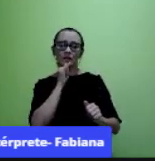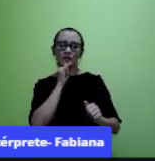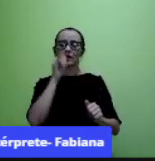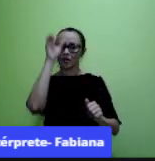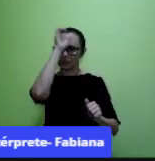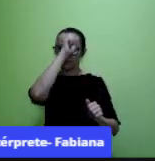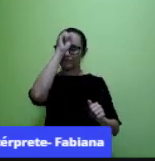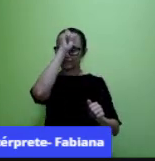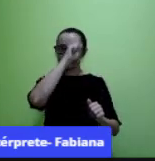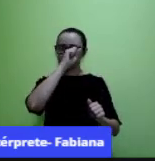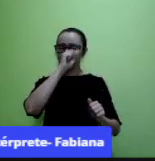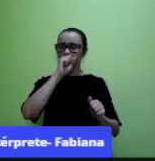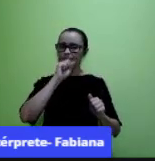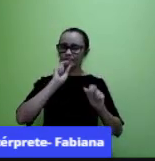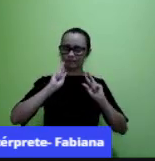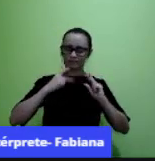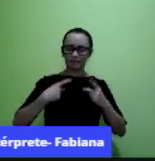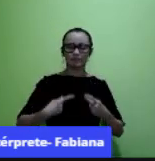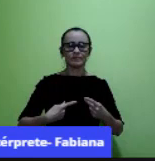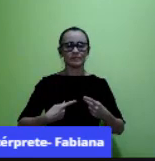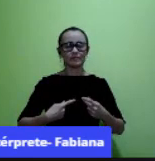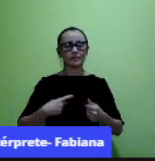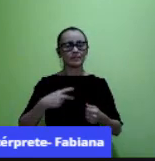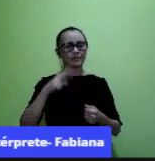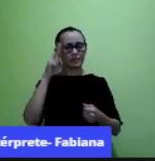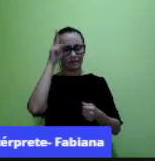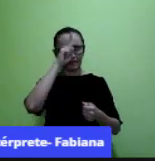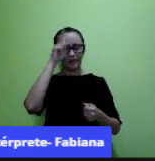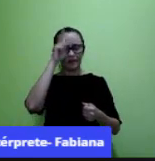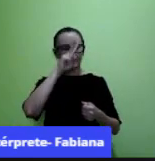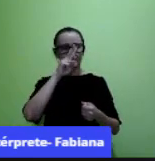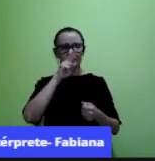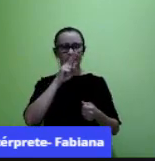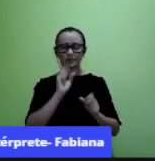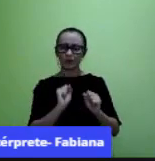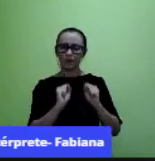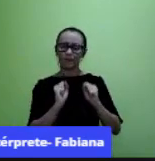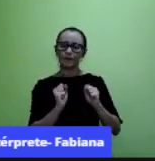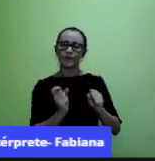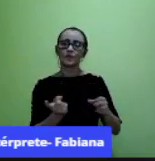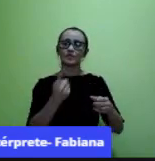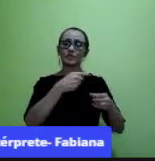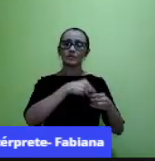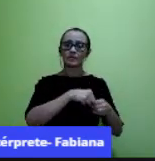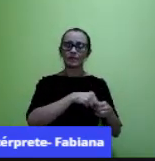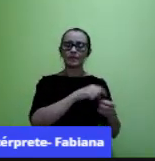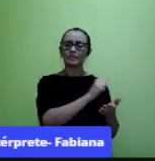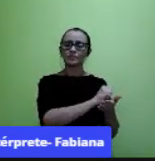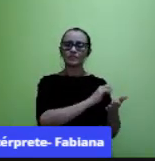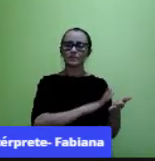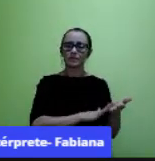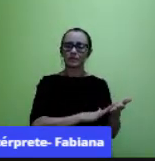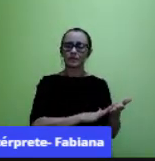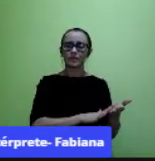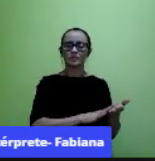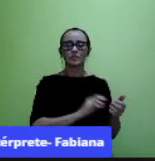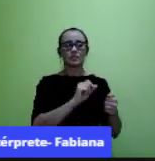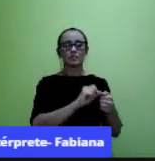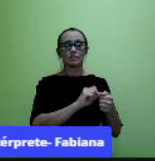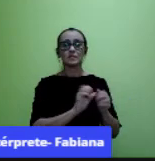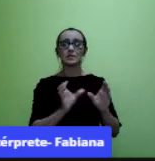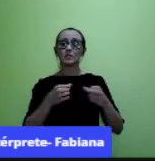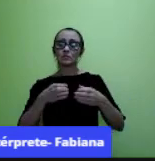aquela atividade. Lembra que eu falei que a gente pode retomar a atividade, vamos refazer no outro grupo de novo, porque